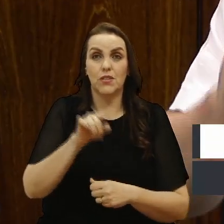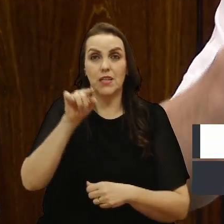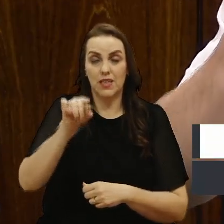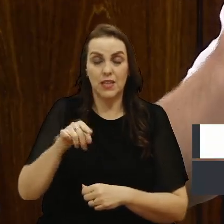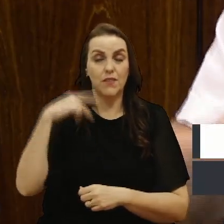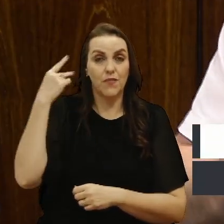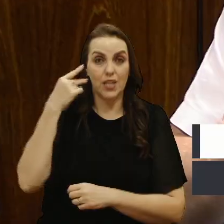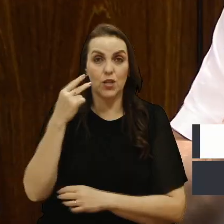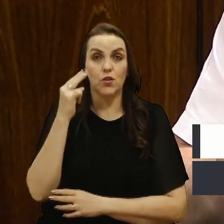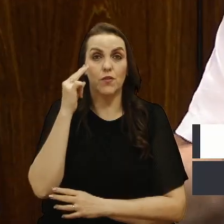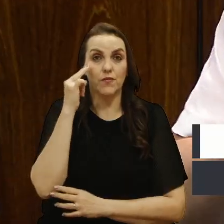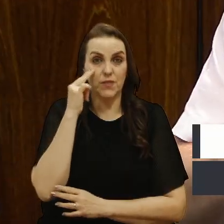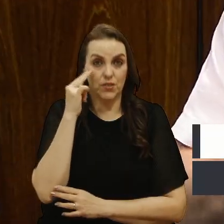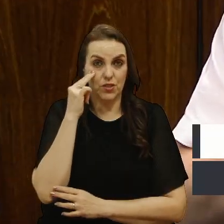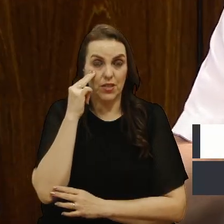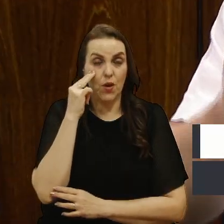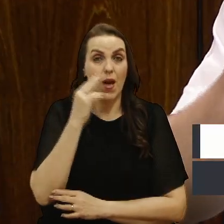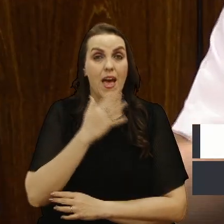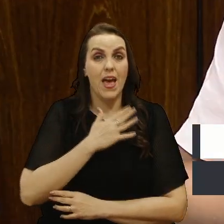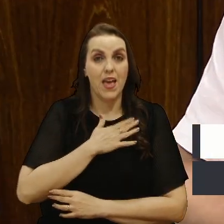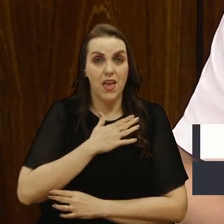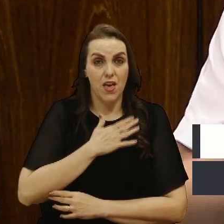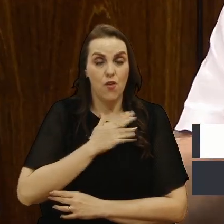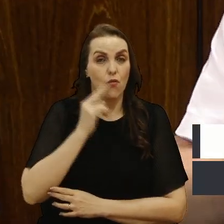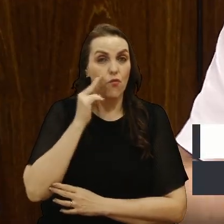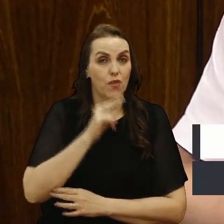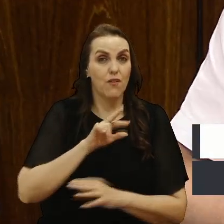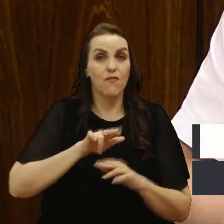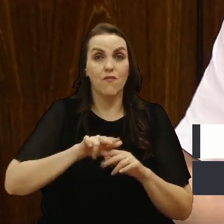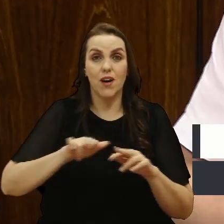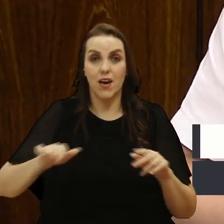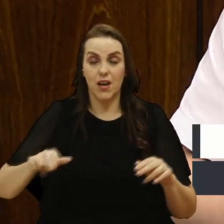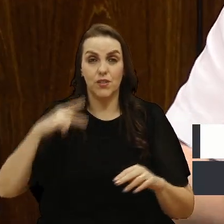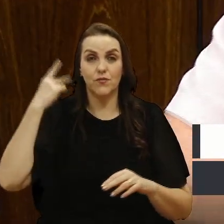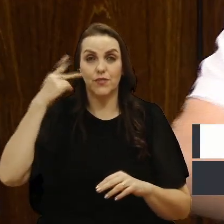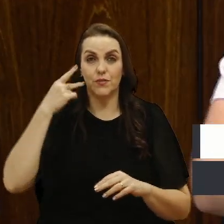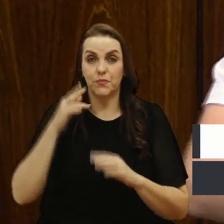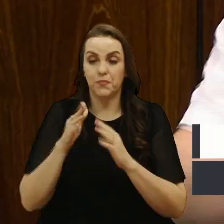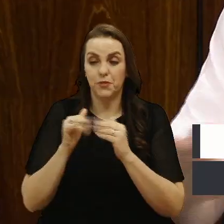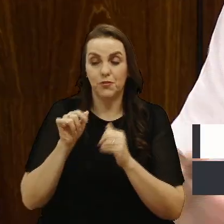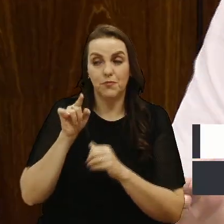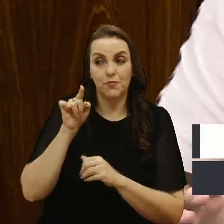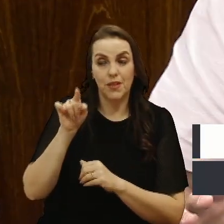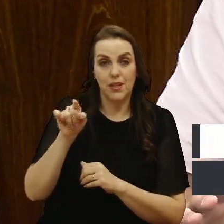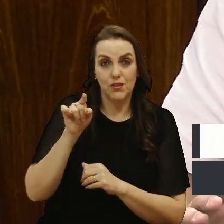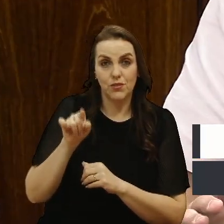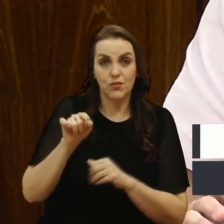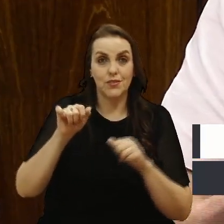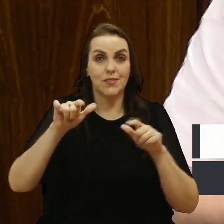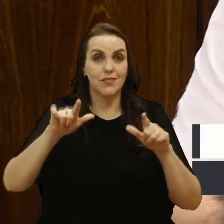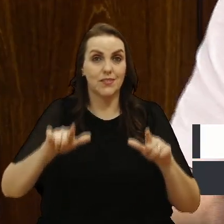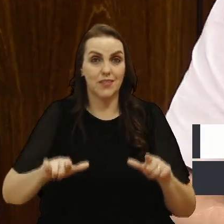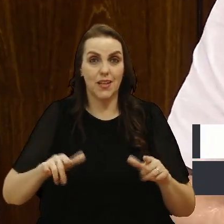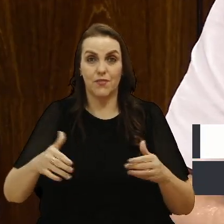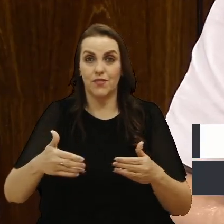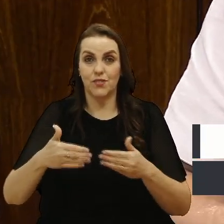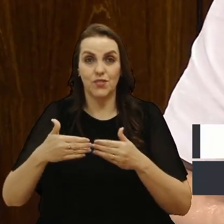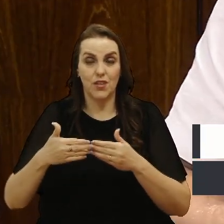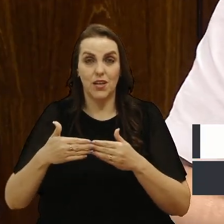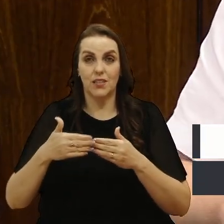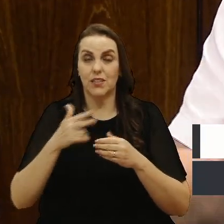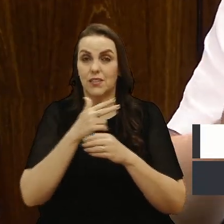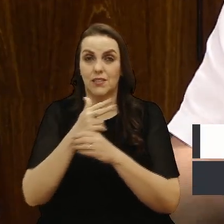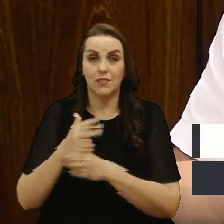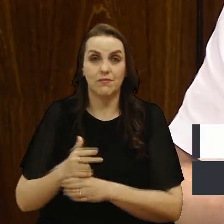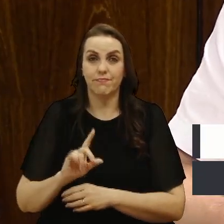Fantinel, eu vi diversos vereadores pedirem ao senhor, em uma sala fechada, sem transmissão, a mesma coisa. Que